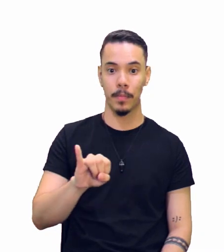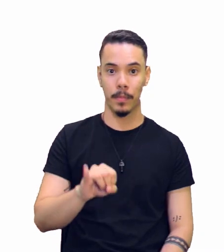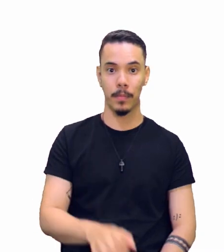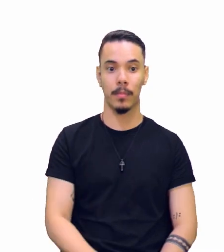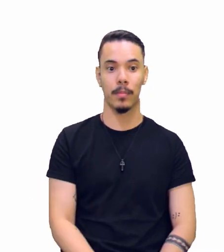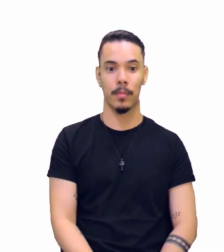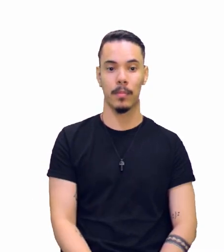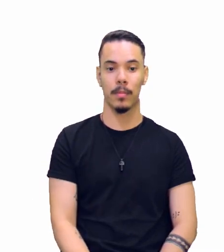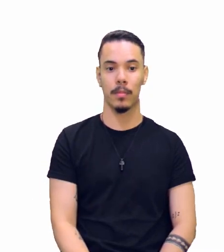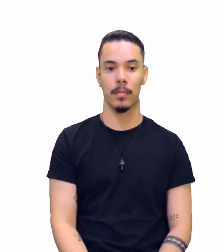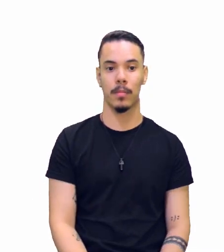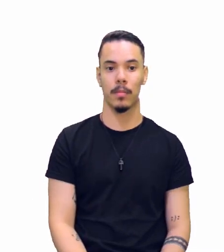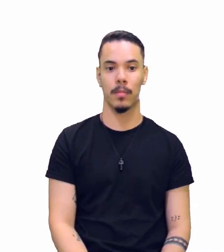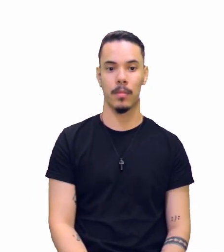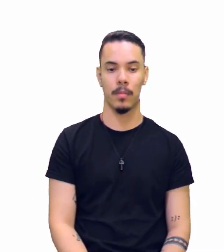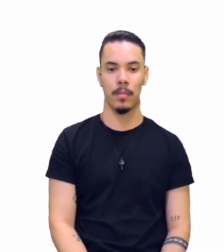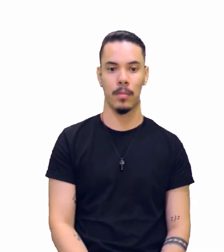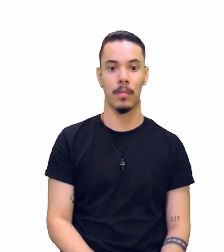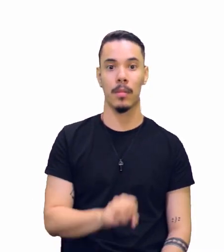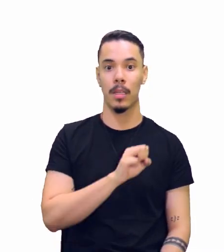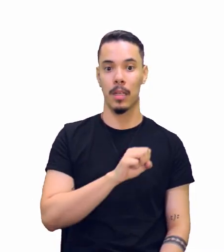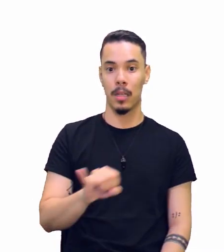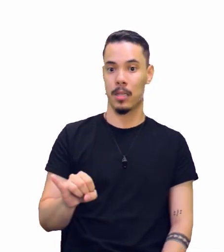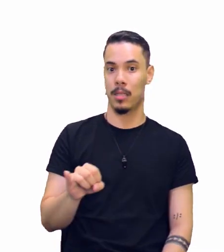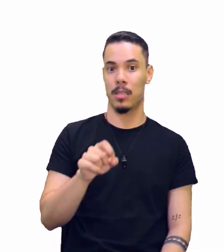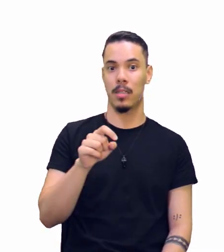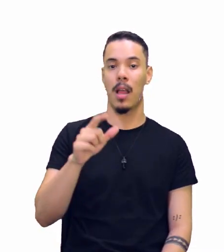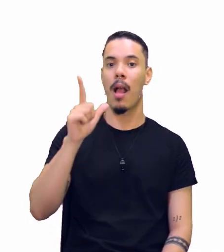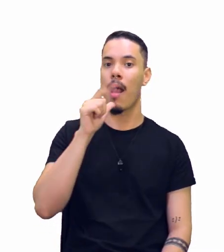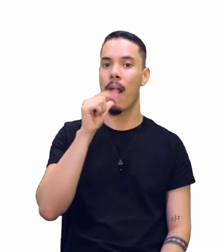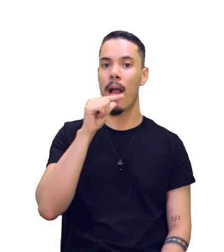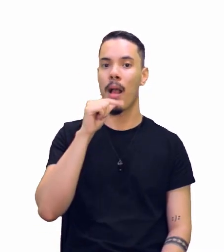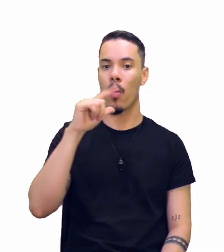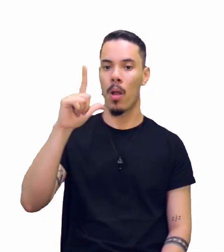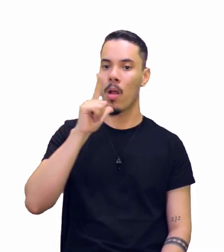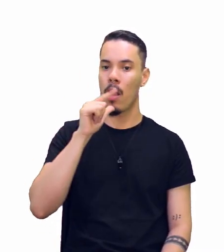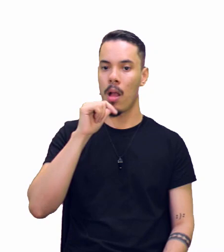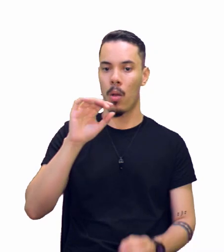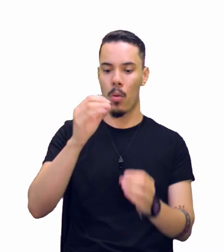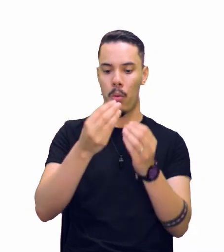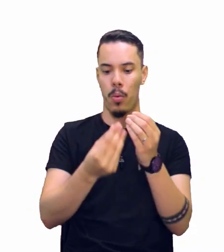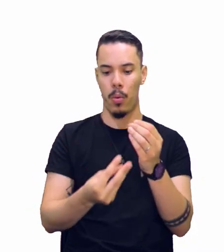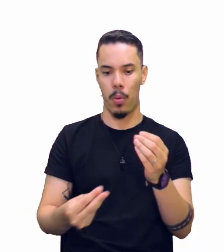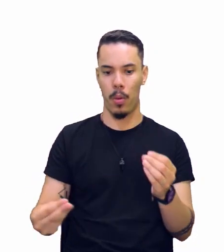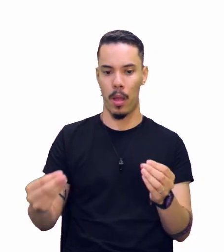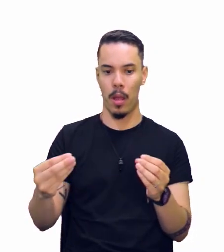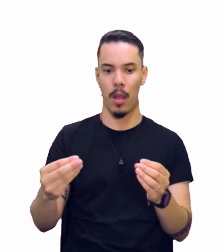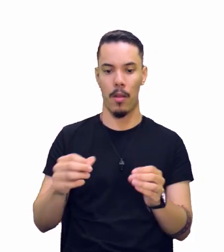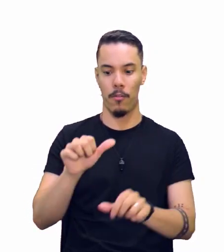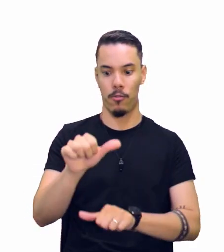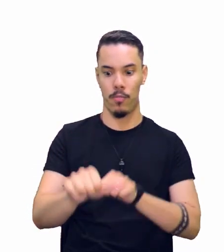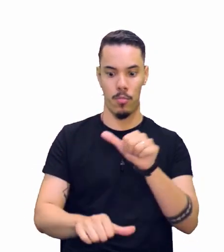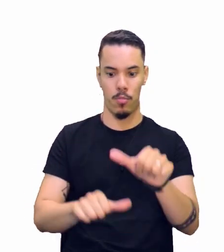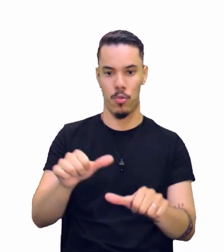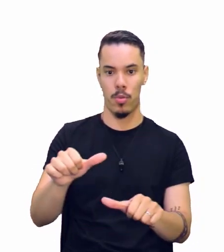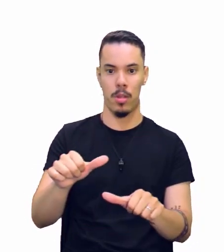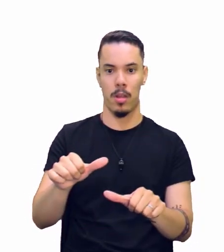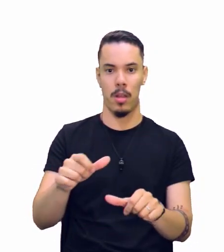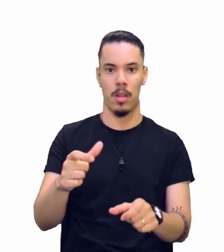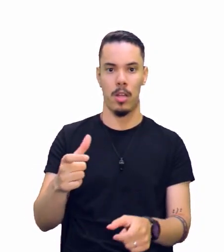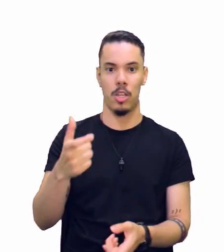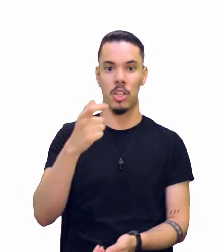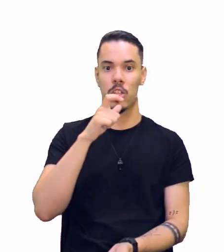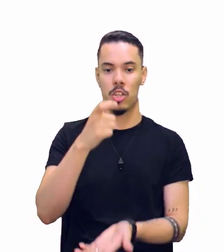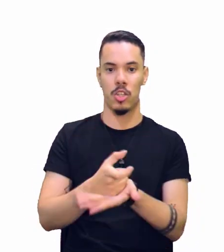você congela a água, it turns into ice, ou seja, se